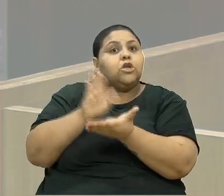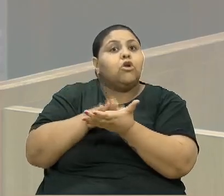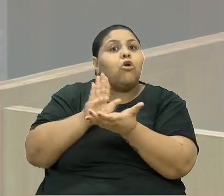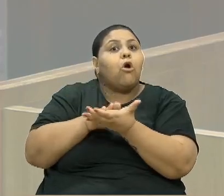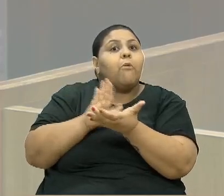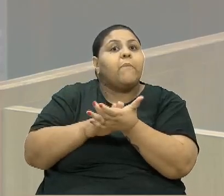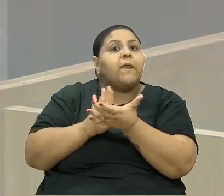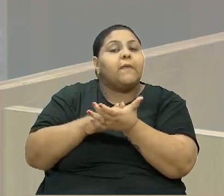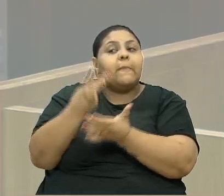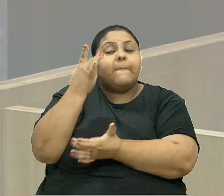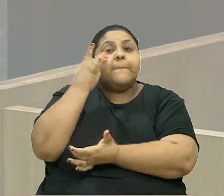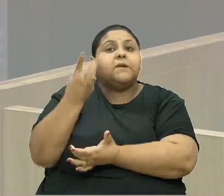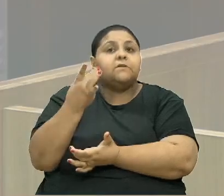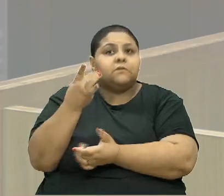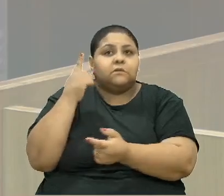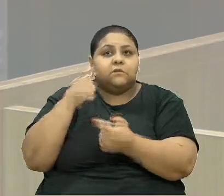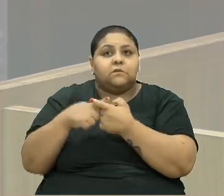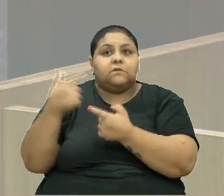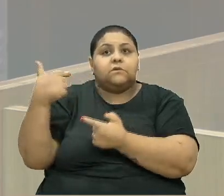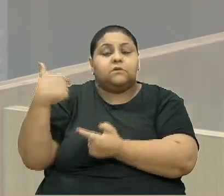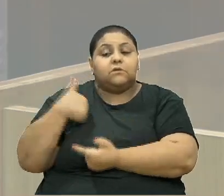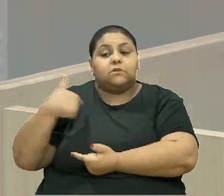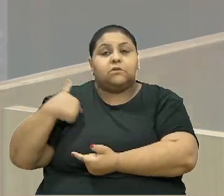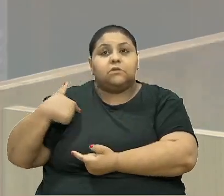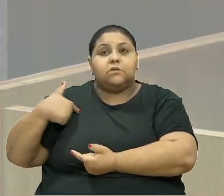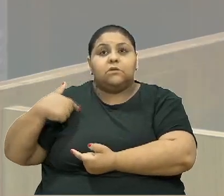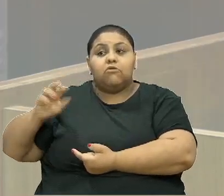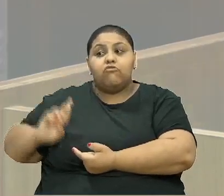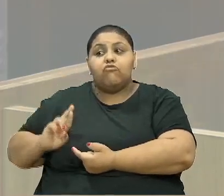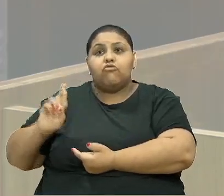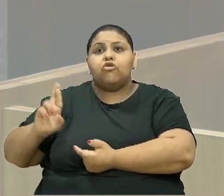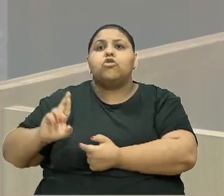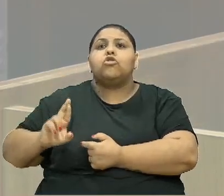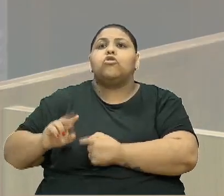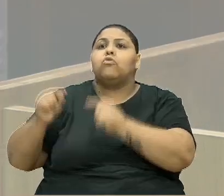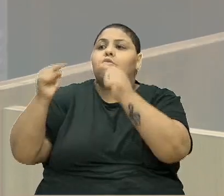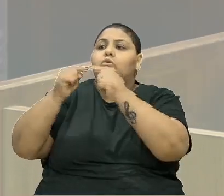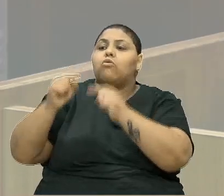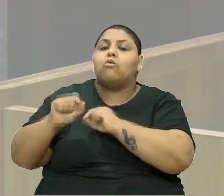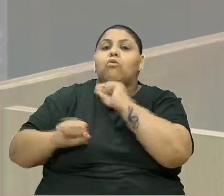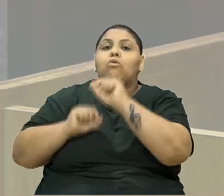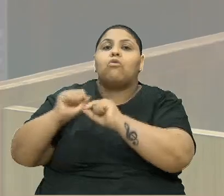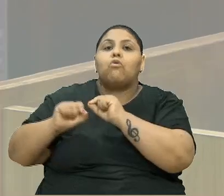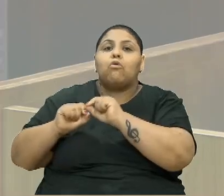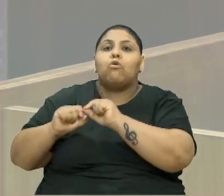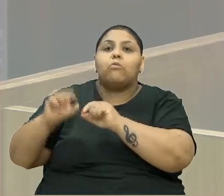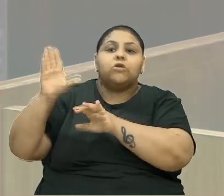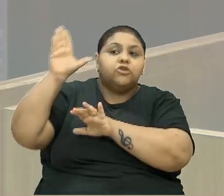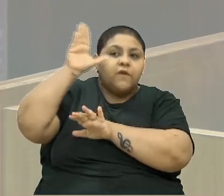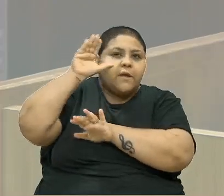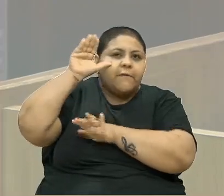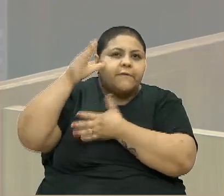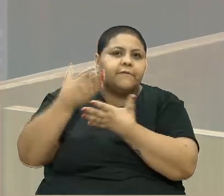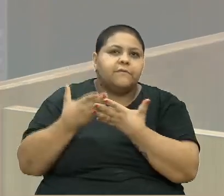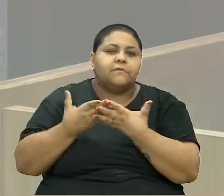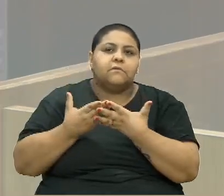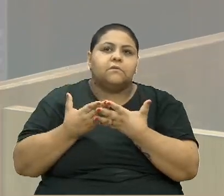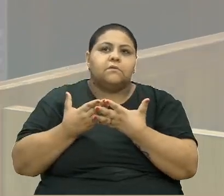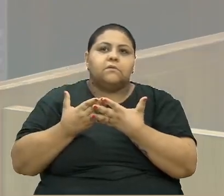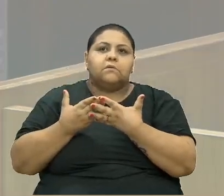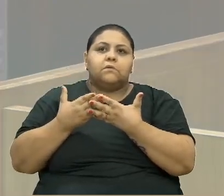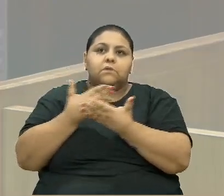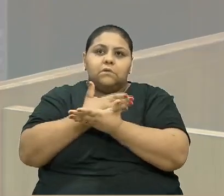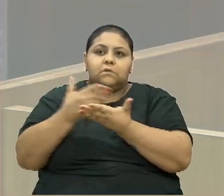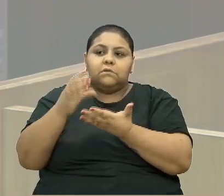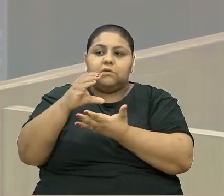pessoalmente. Porque eu vou reapresentar, tem tudo a ver sim. Como é que nós vamos investigar, aberta uma CPI